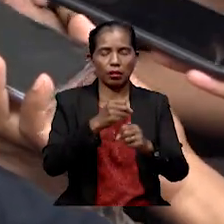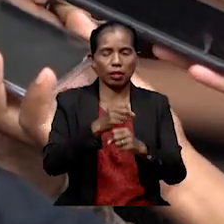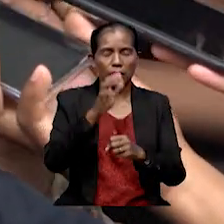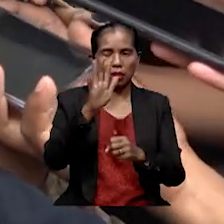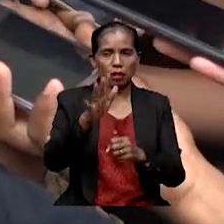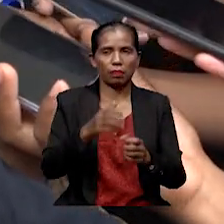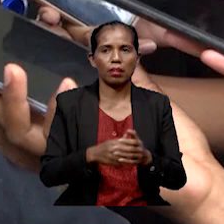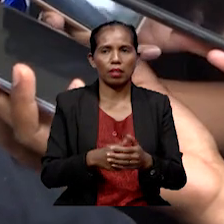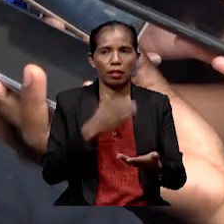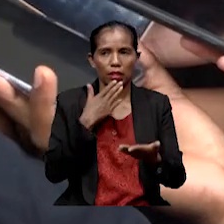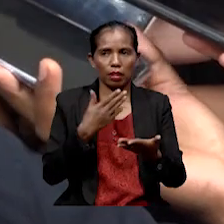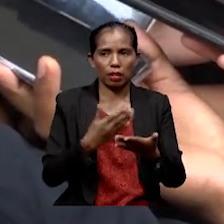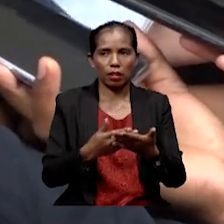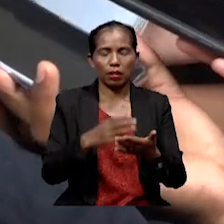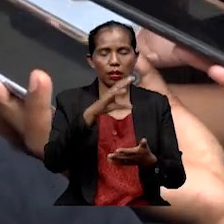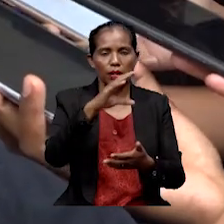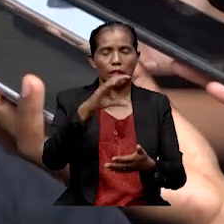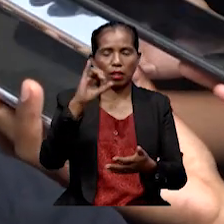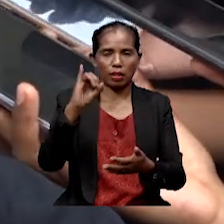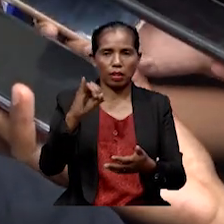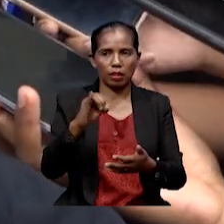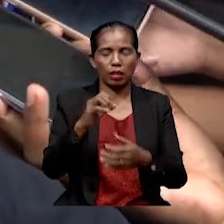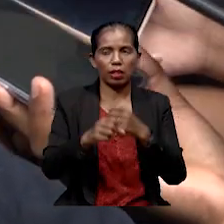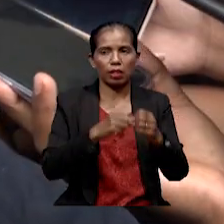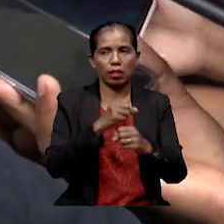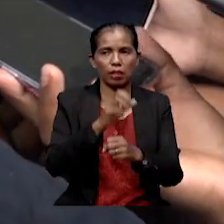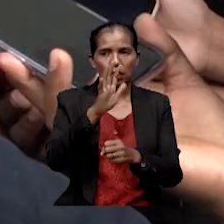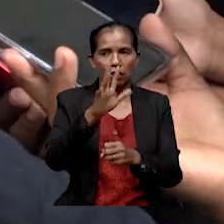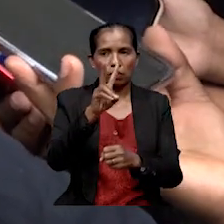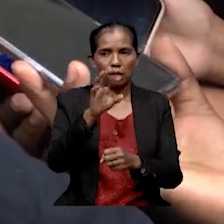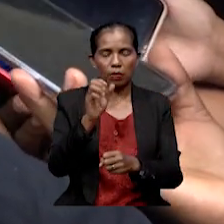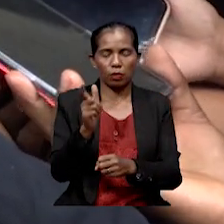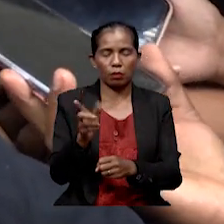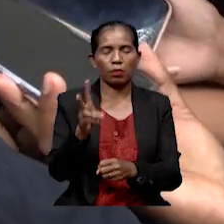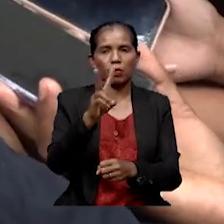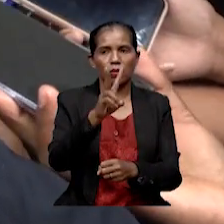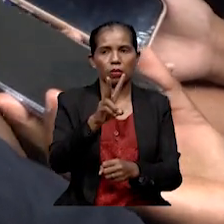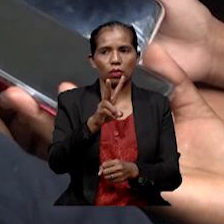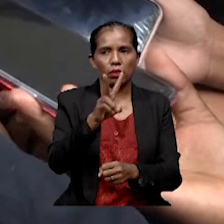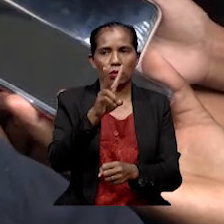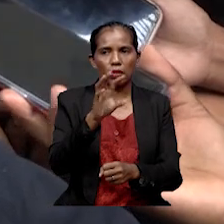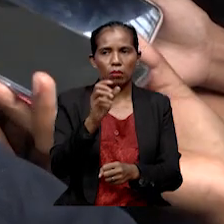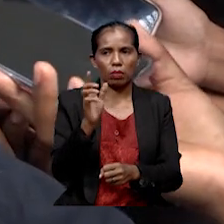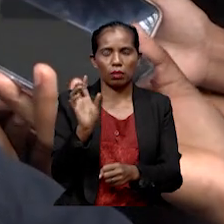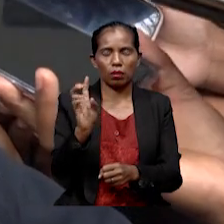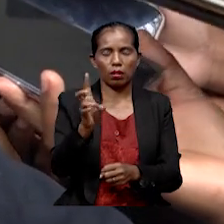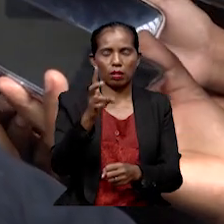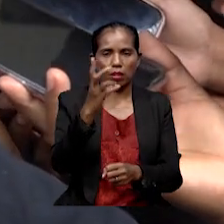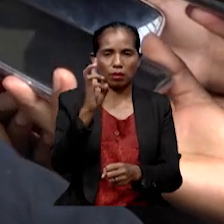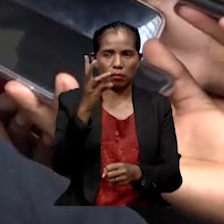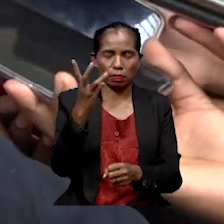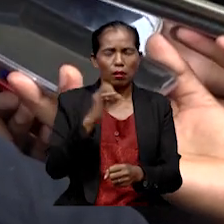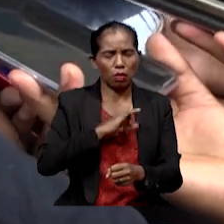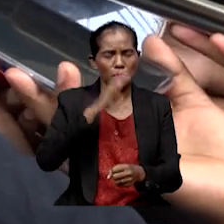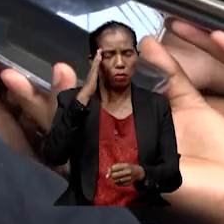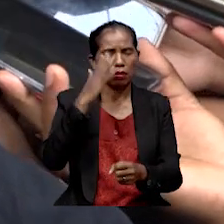Matadalan dia kida ba Conselho Imprensa atu lautir durante tinan lima. 2022 to 2026. Awa noi ne dia